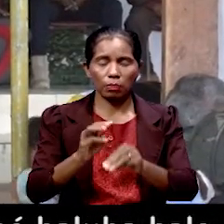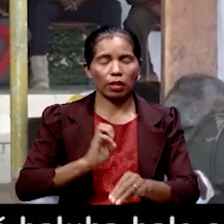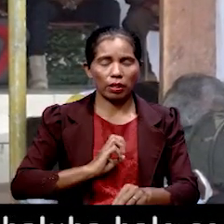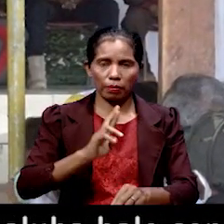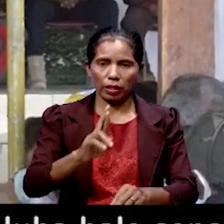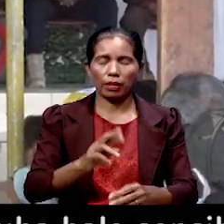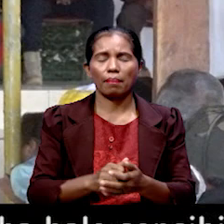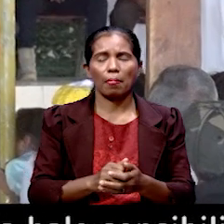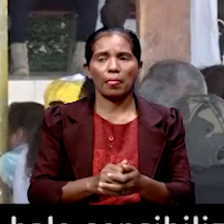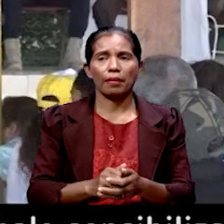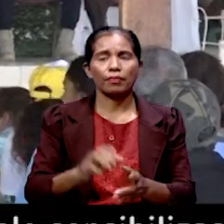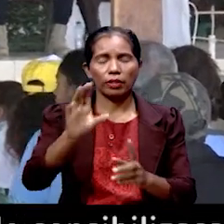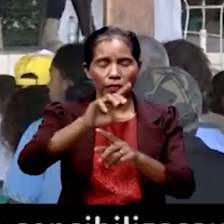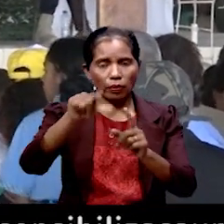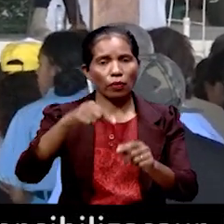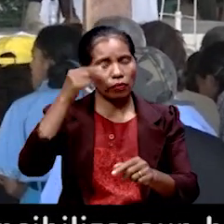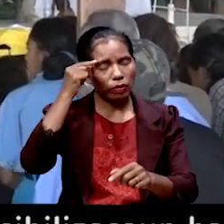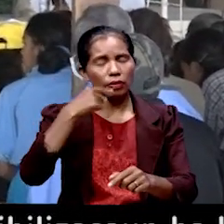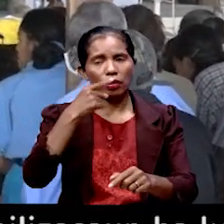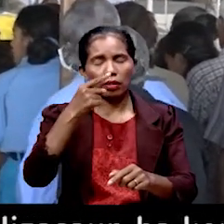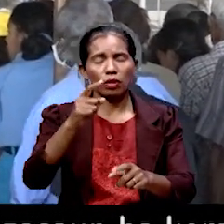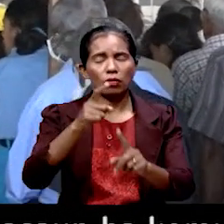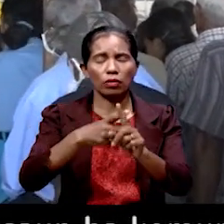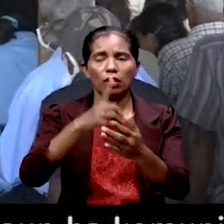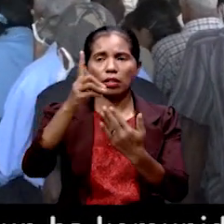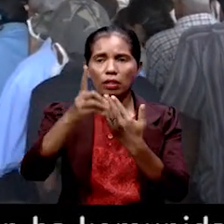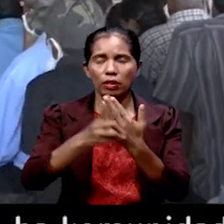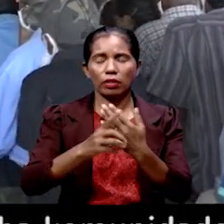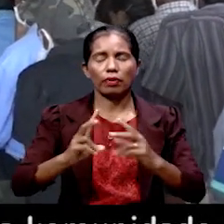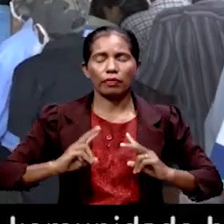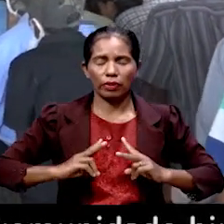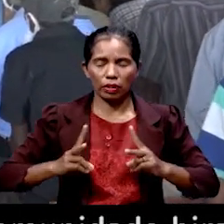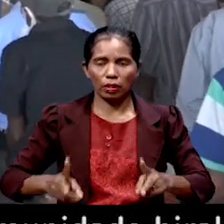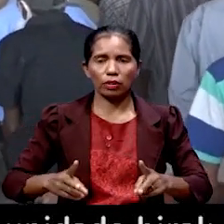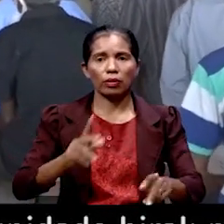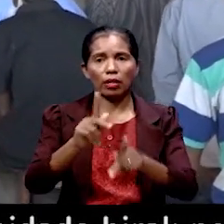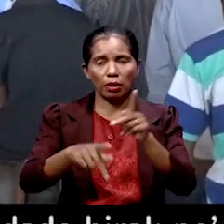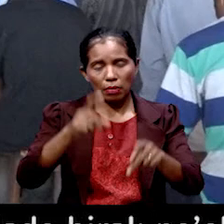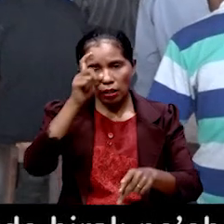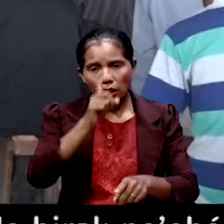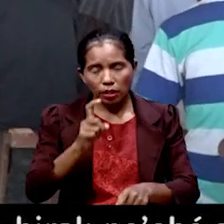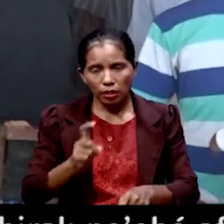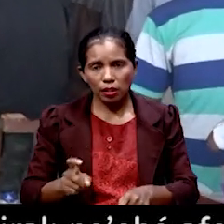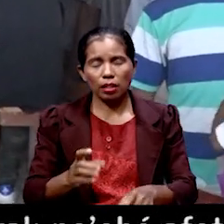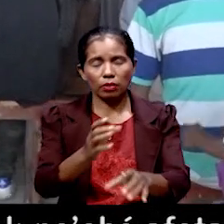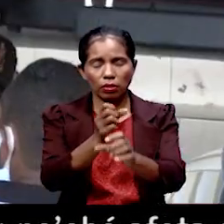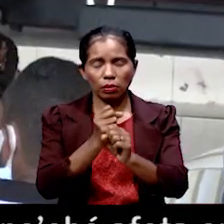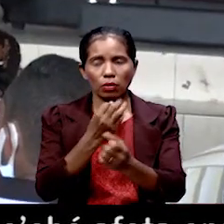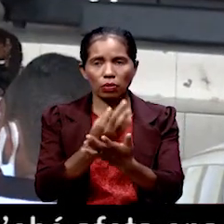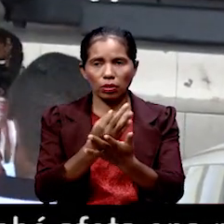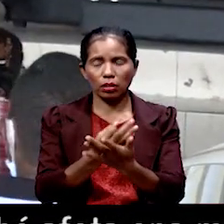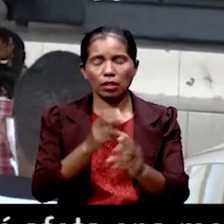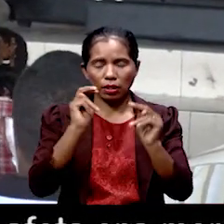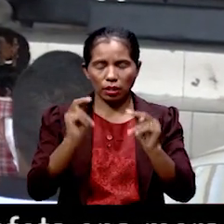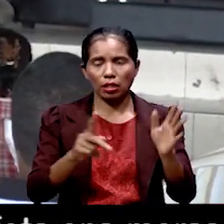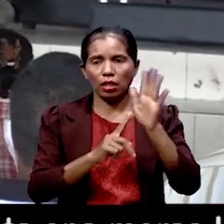governo ne ateten, possibilidade ha o fulan dezembro tenne, veteranos no terceira idade sira, ne be ato simo osan, tem que ha tudo